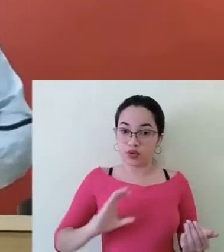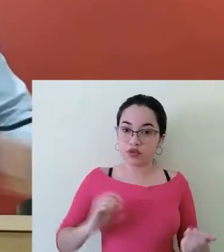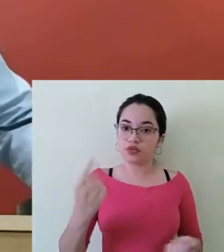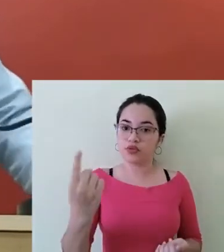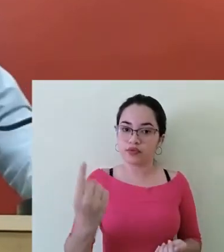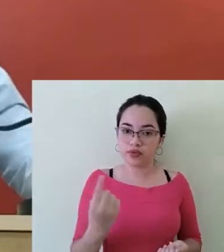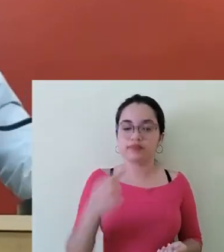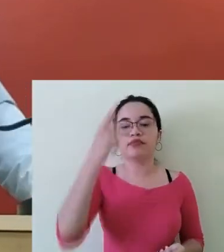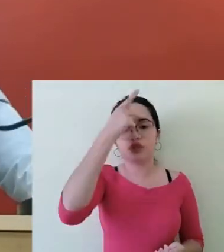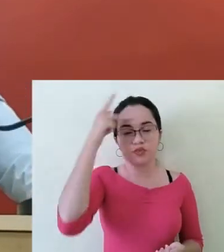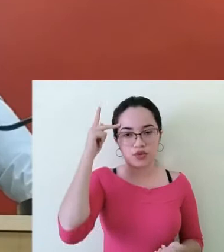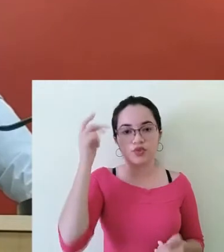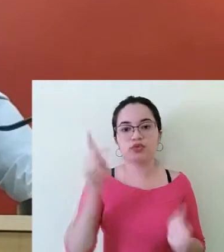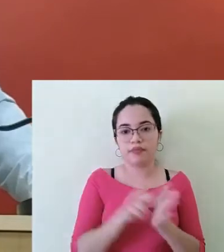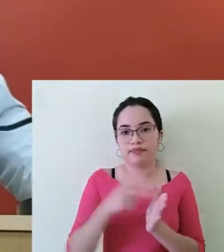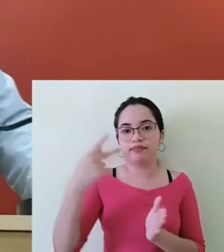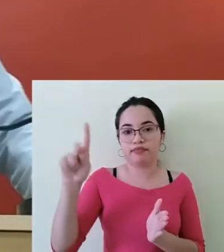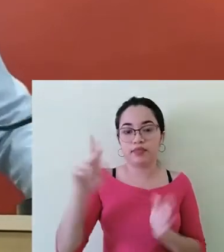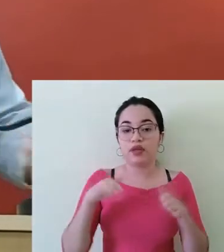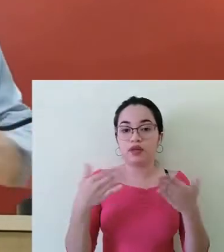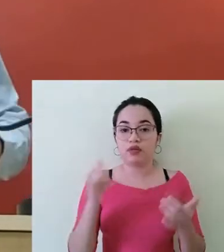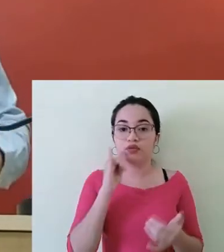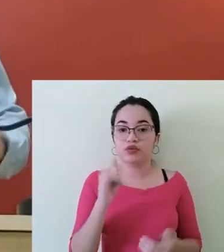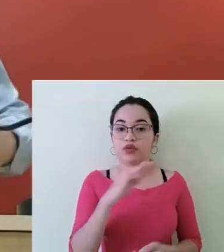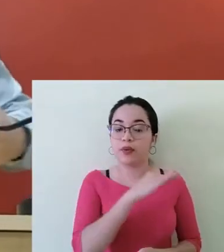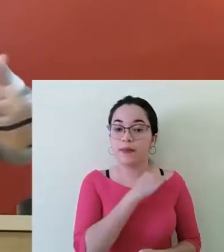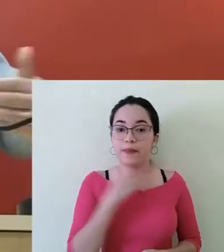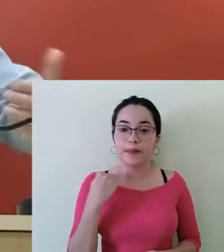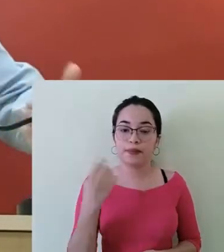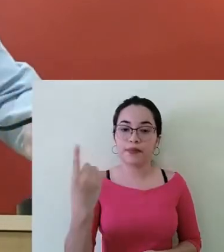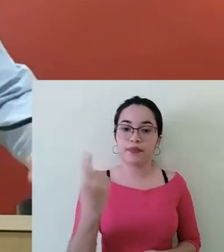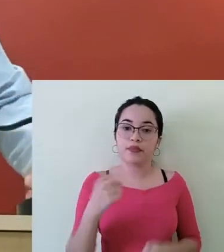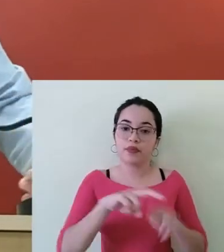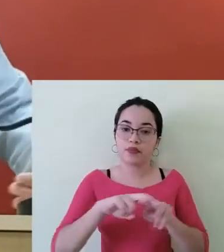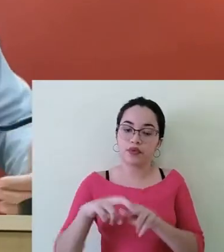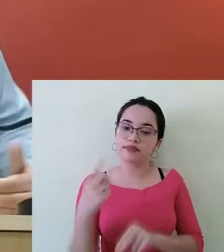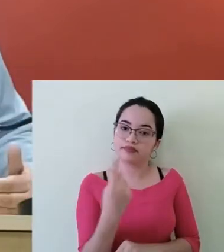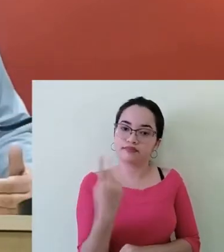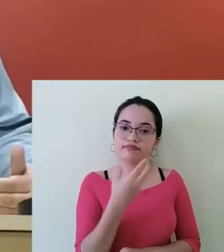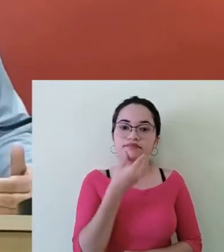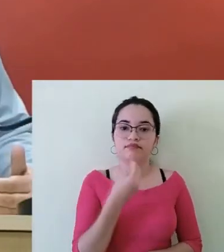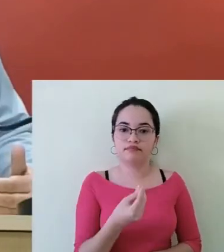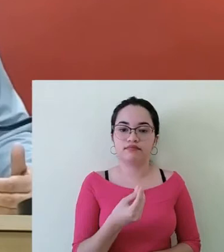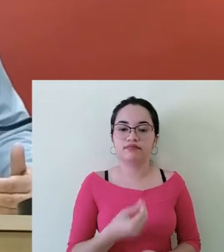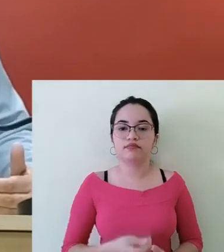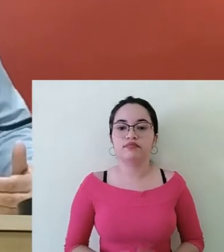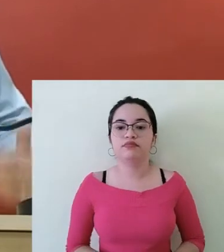vier, os que lhe pertencem. Então, aqui diz que a morte veio por meio de um